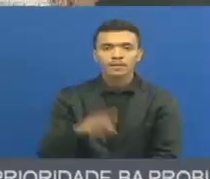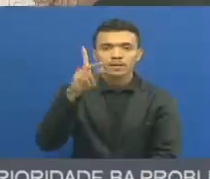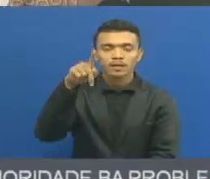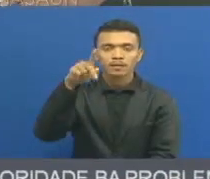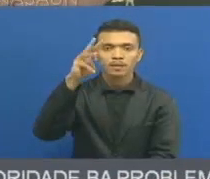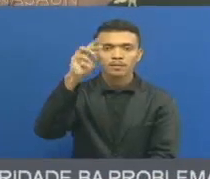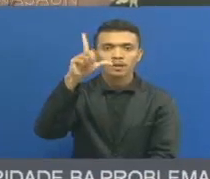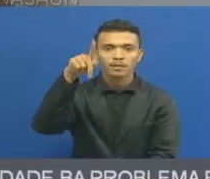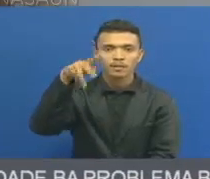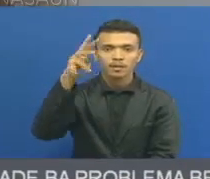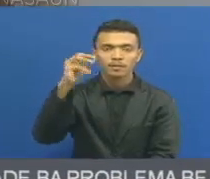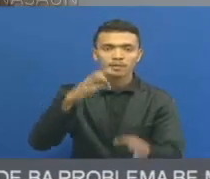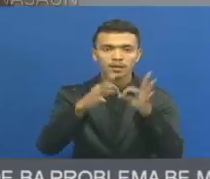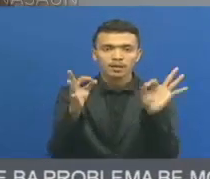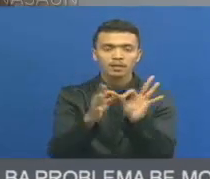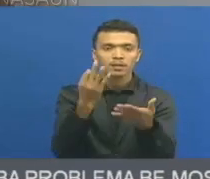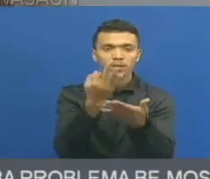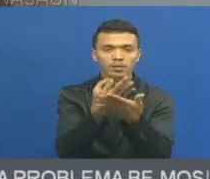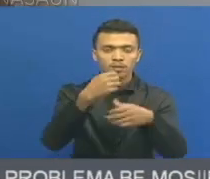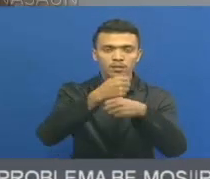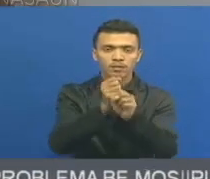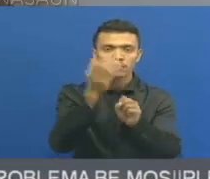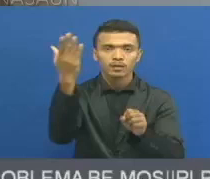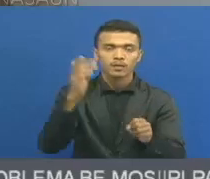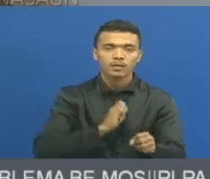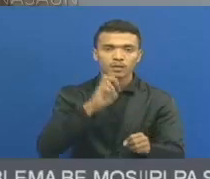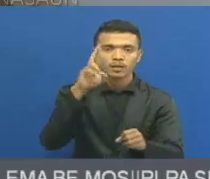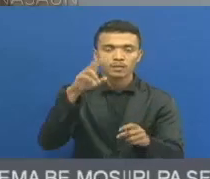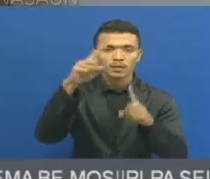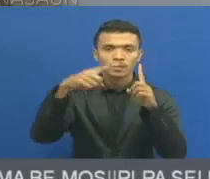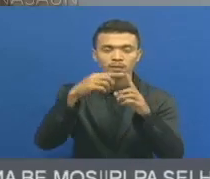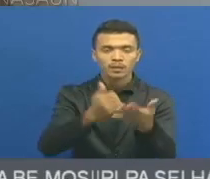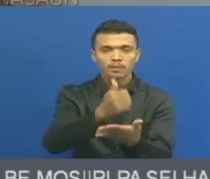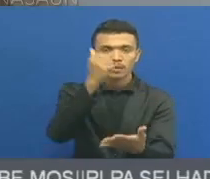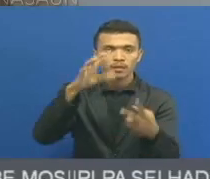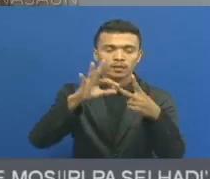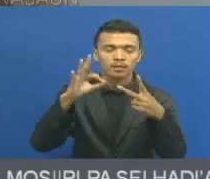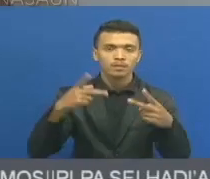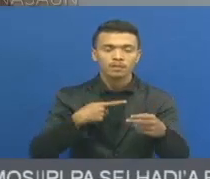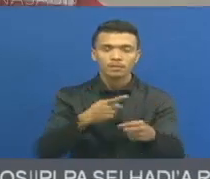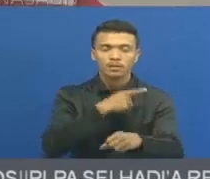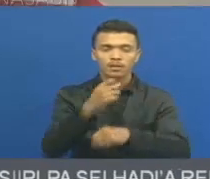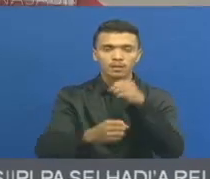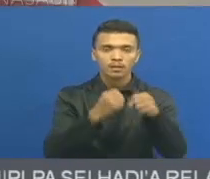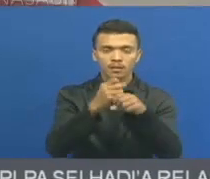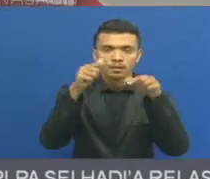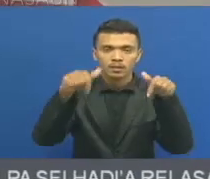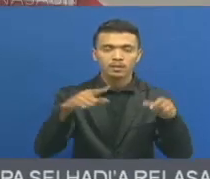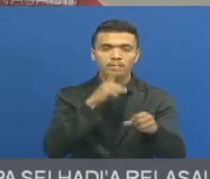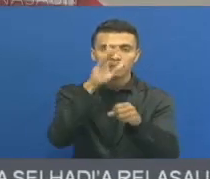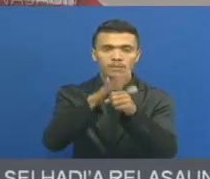MLPM se Hadia Presu Kafe e município Ermera banquira manang e eleição parlamentar tinané.